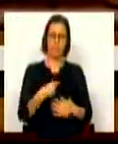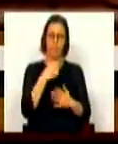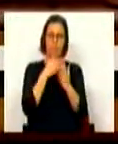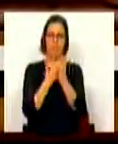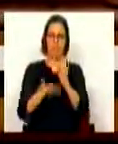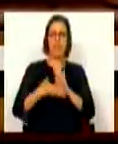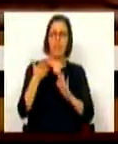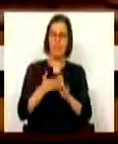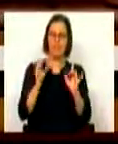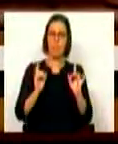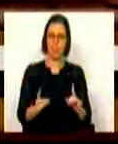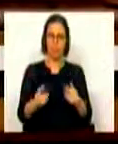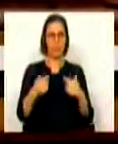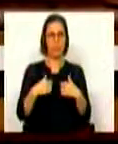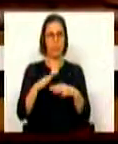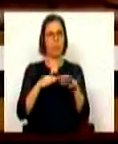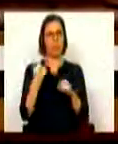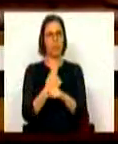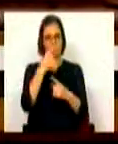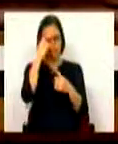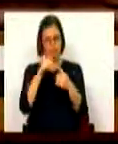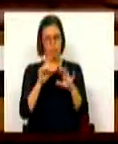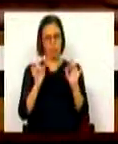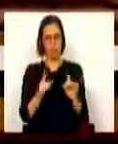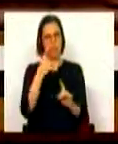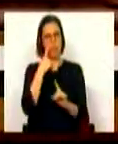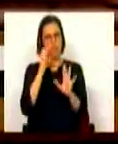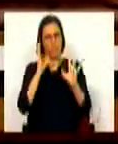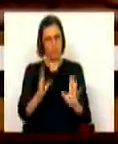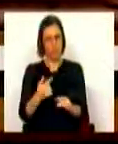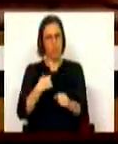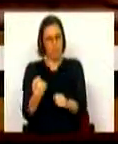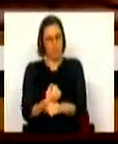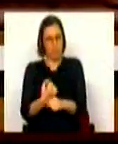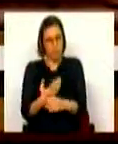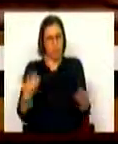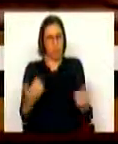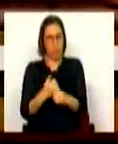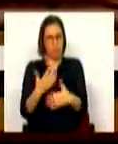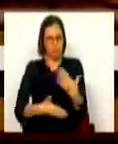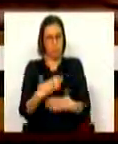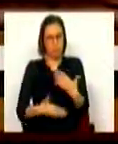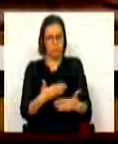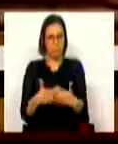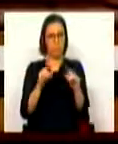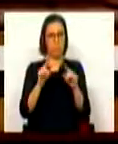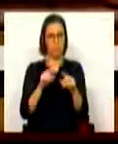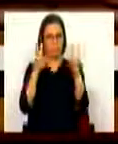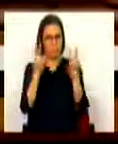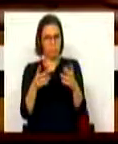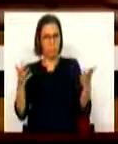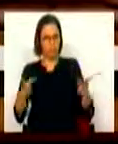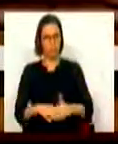medidas de emergência. Estamos a trabalhar, e penso que deve ser reconhecido, que estamos a trabalhar ativamente nessa